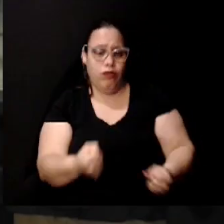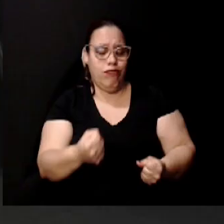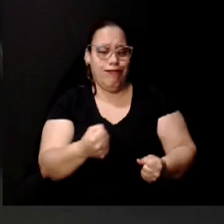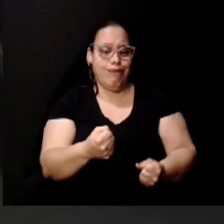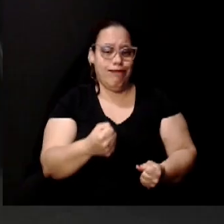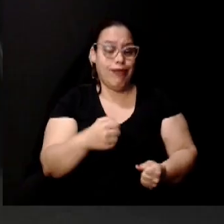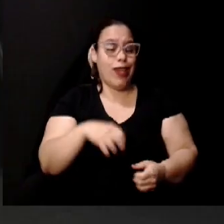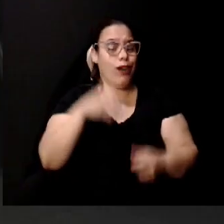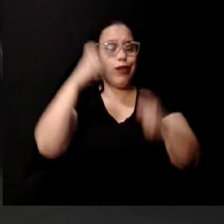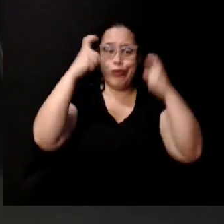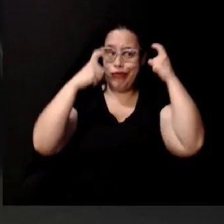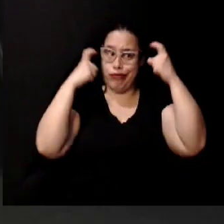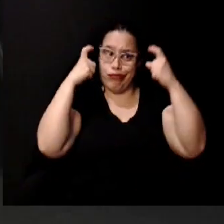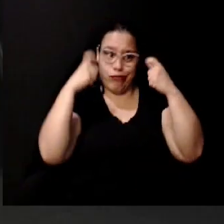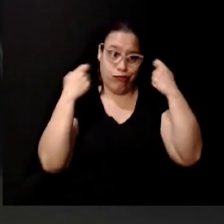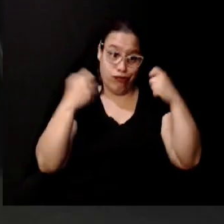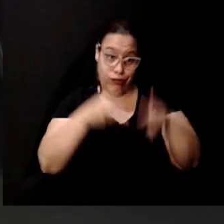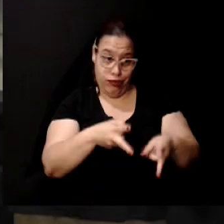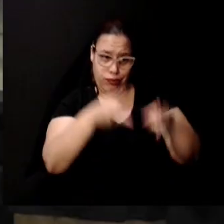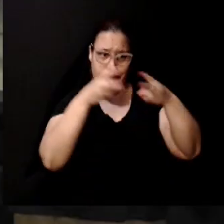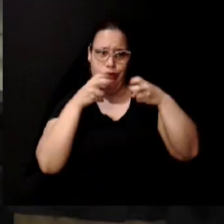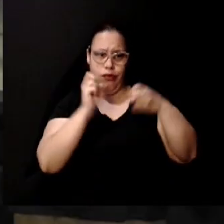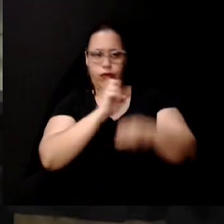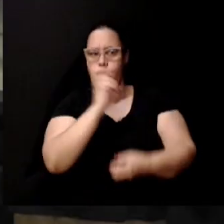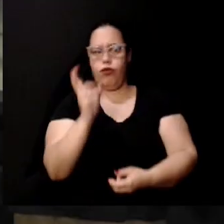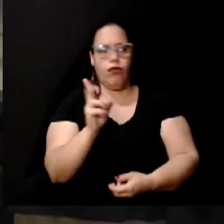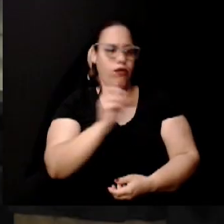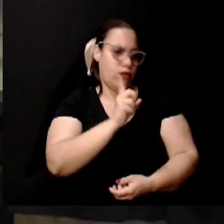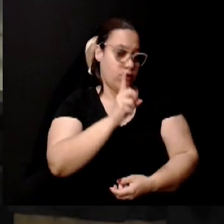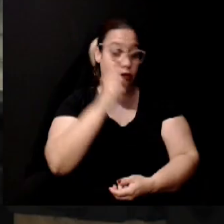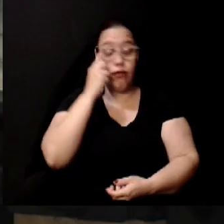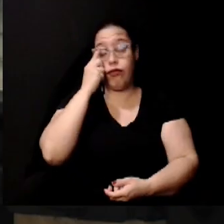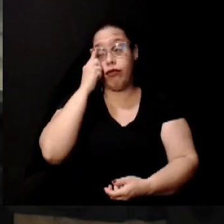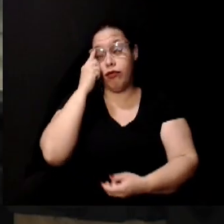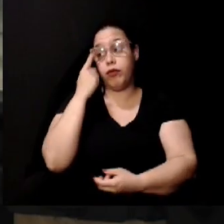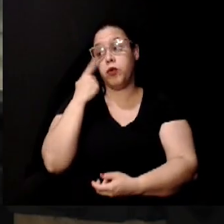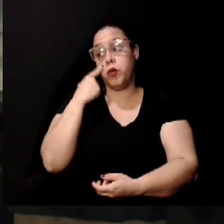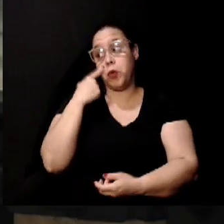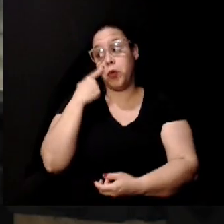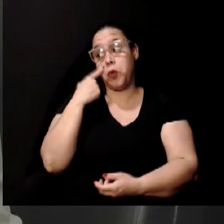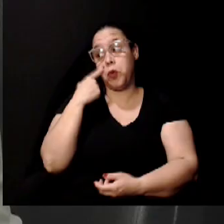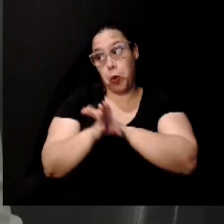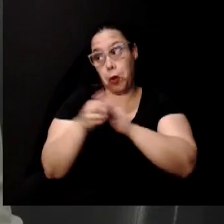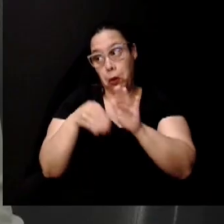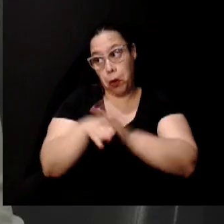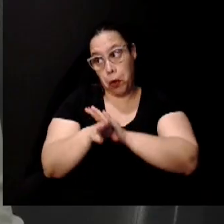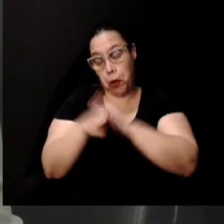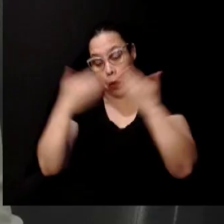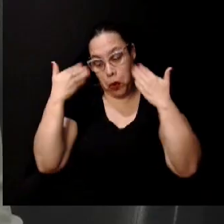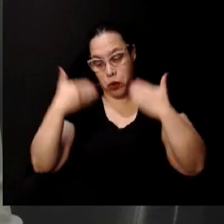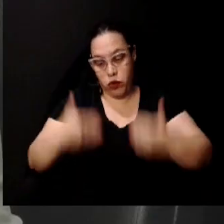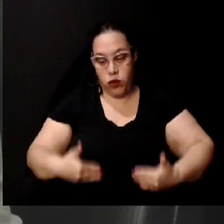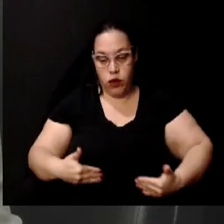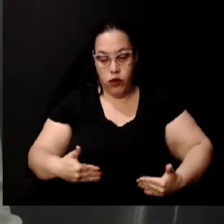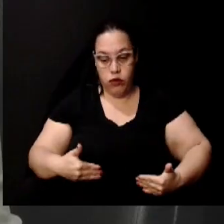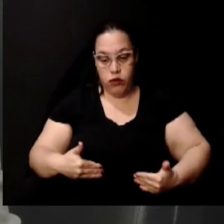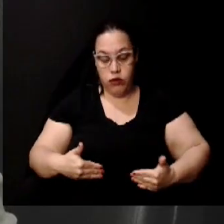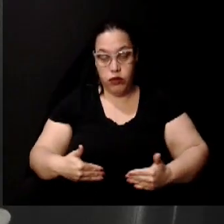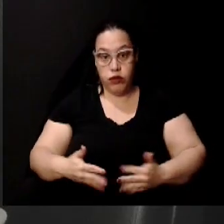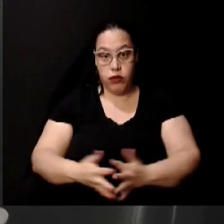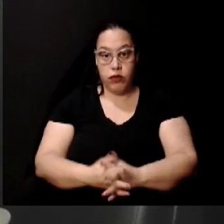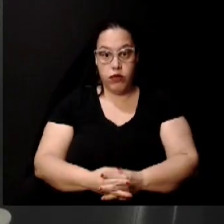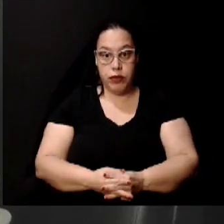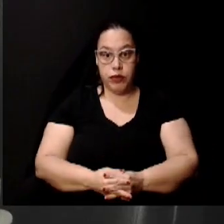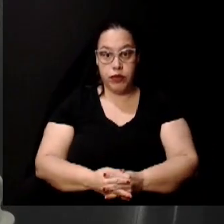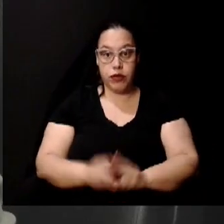você precisa prestar atenção ou não? Olha, para mim a aparência, ela é resultado mais